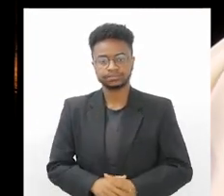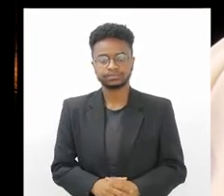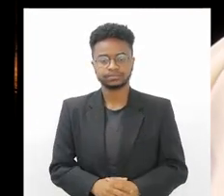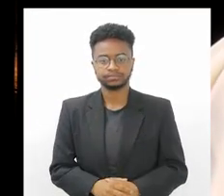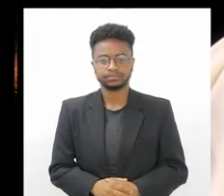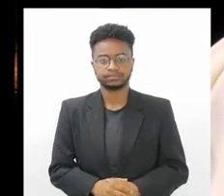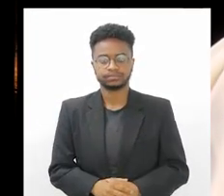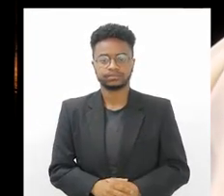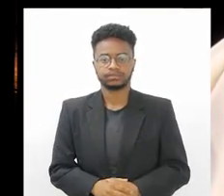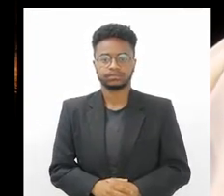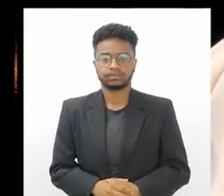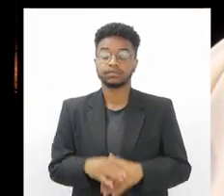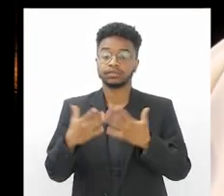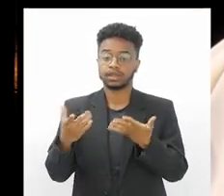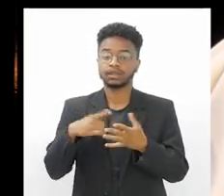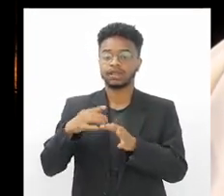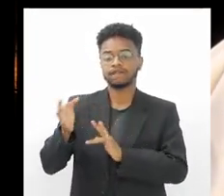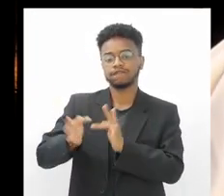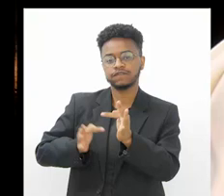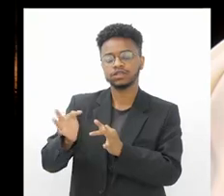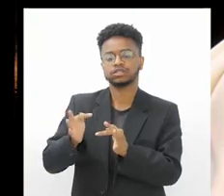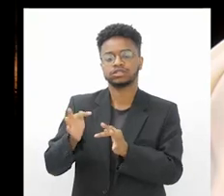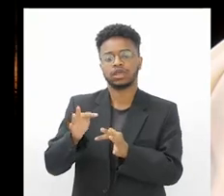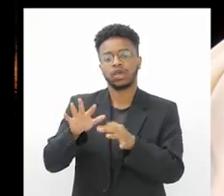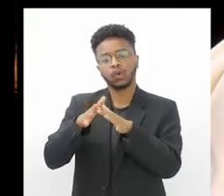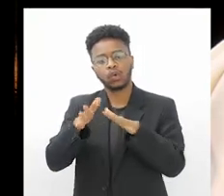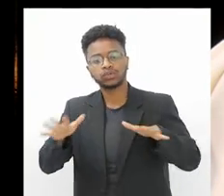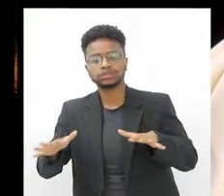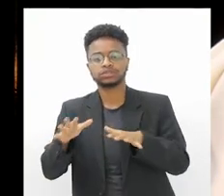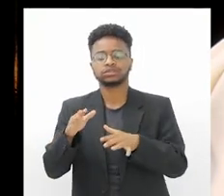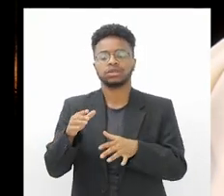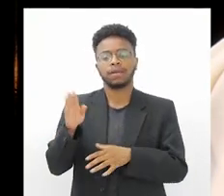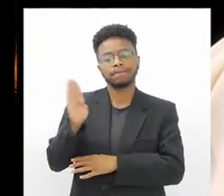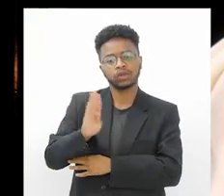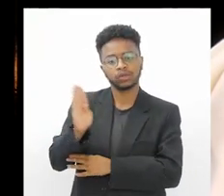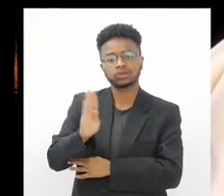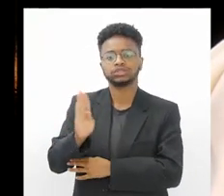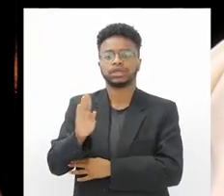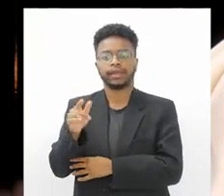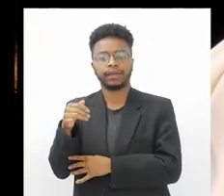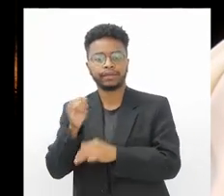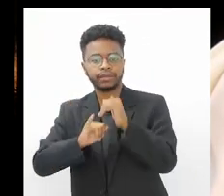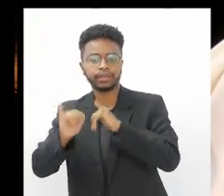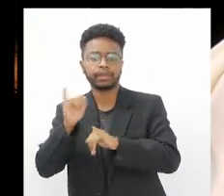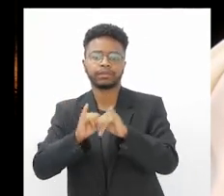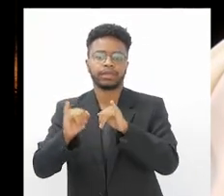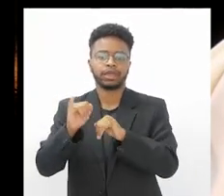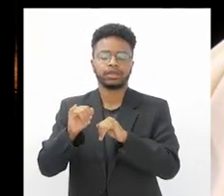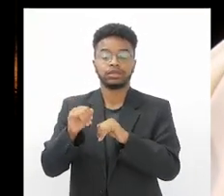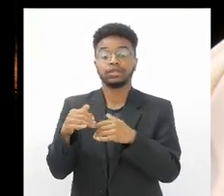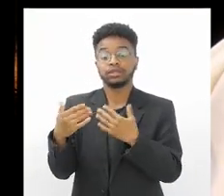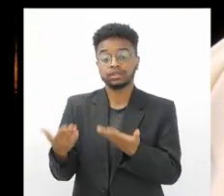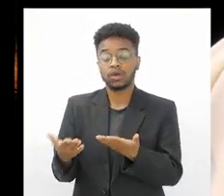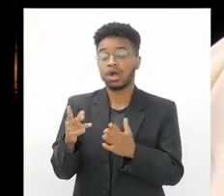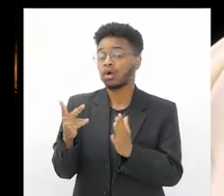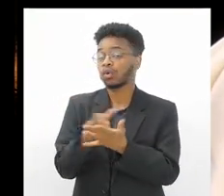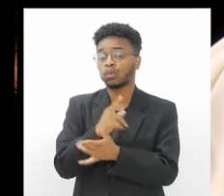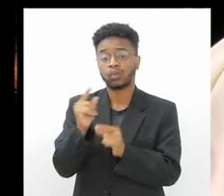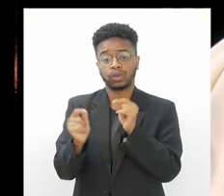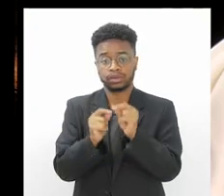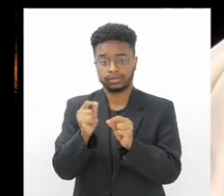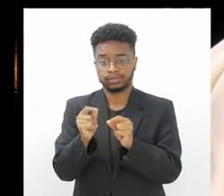ver a física do oceano, a biologia do oceano, a química do oceano e a geologia do oceano. O que